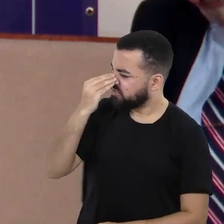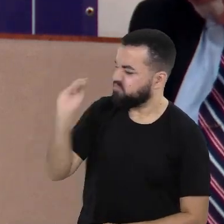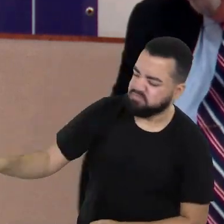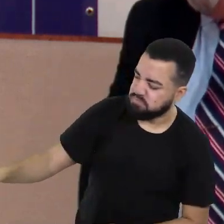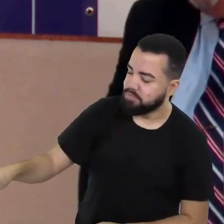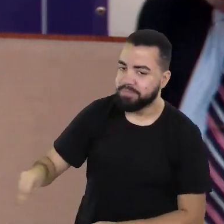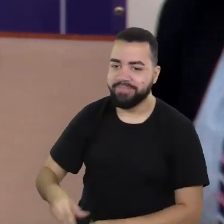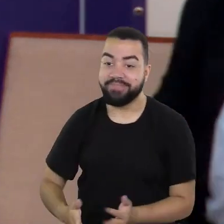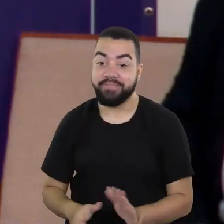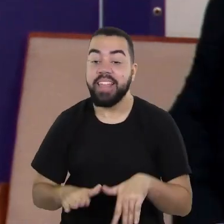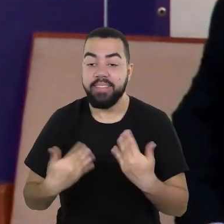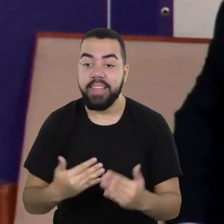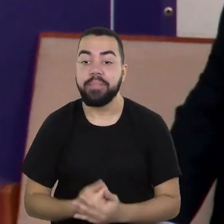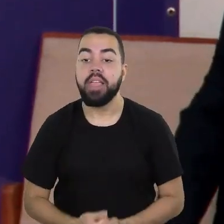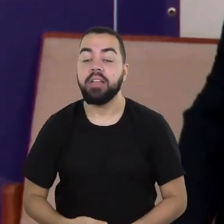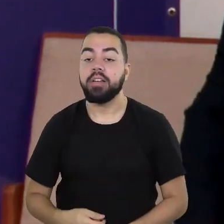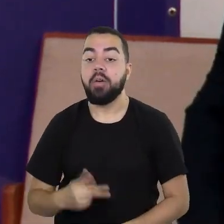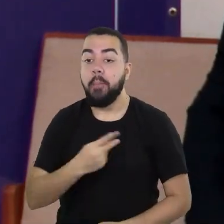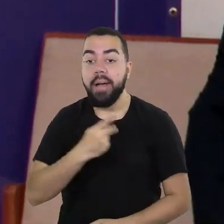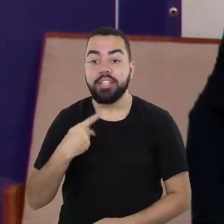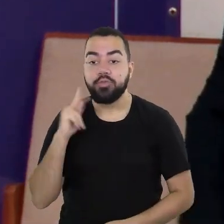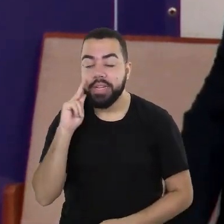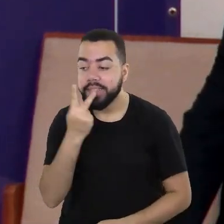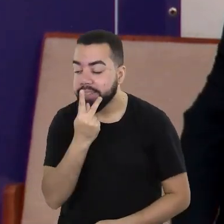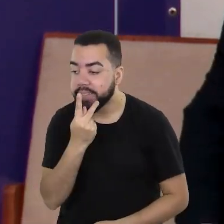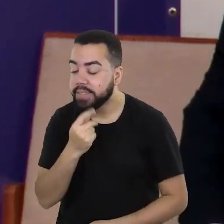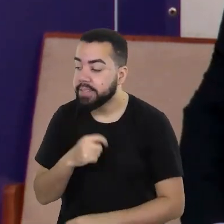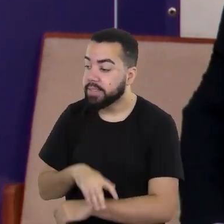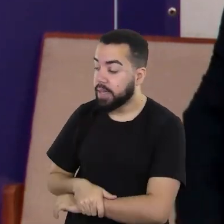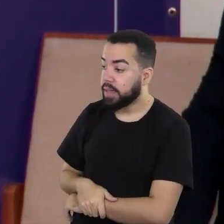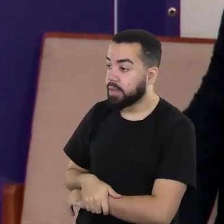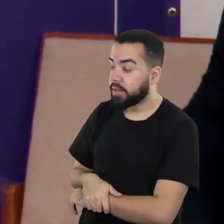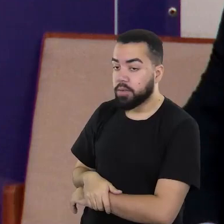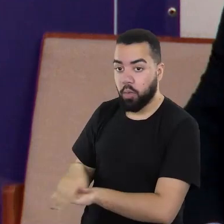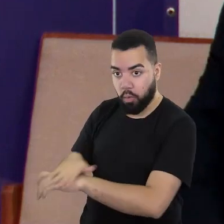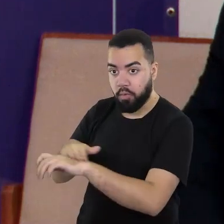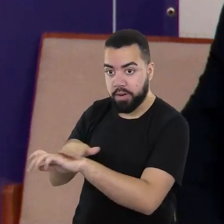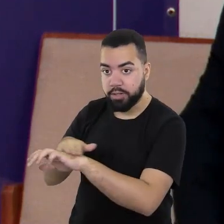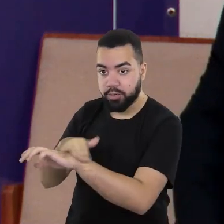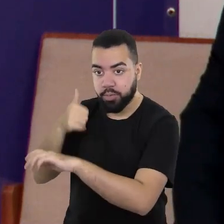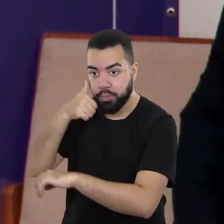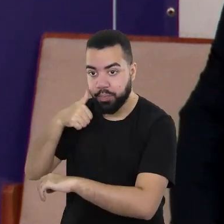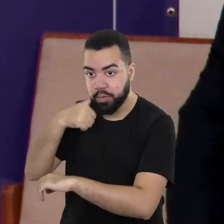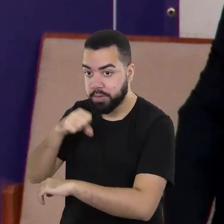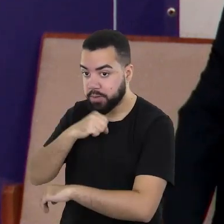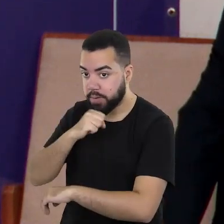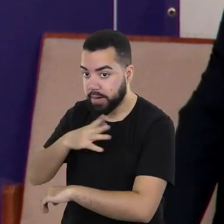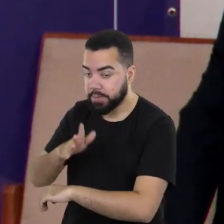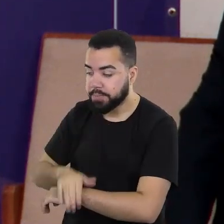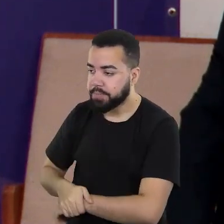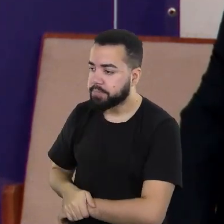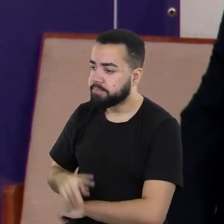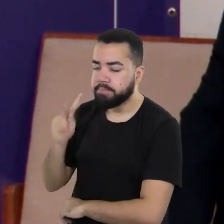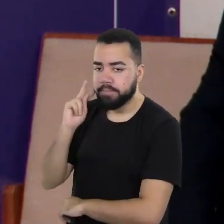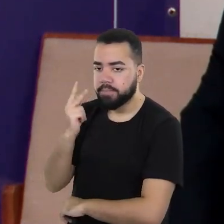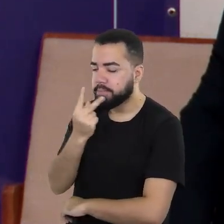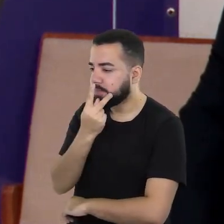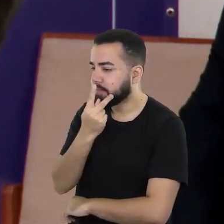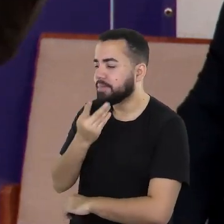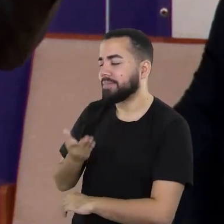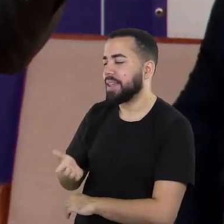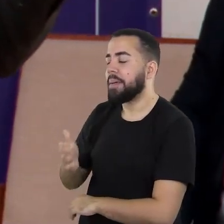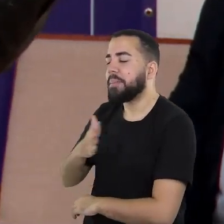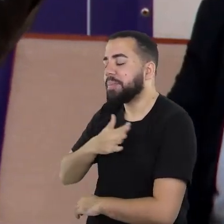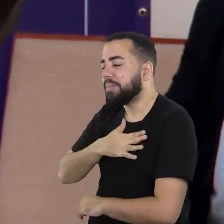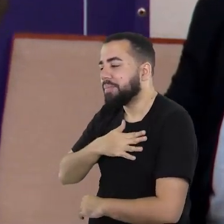Aí o pastor Hernandes, atendendo aquela irmã, pega o telefone, ele contou isso aqui, eu estou só relembrando os irmãos. Pastor Hernandes, com aquele jeito dele: minha